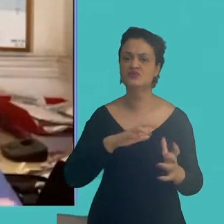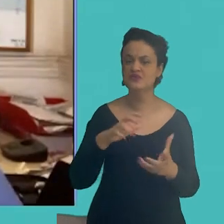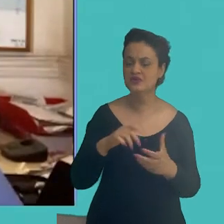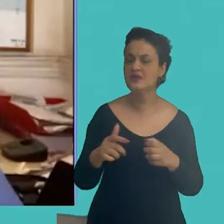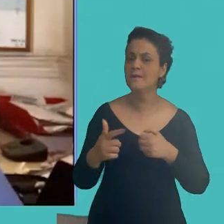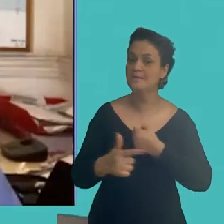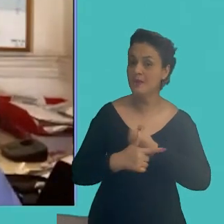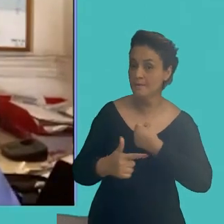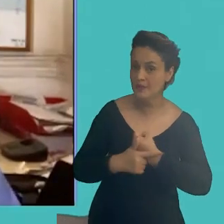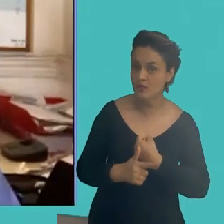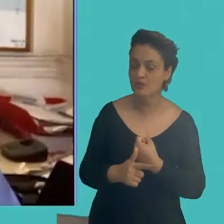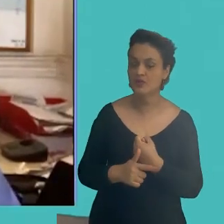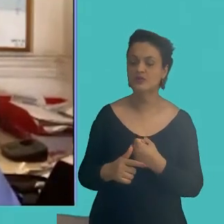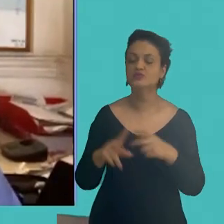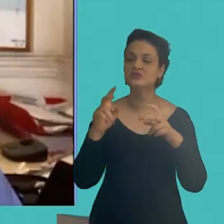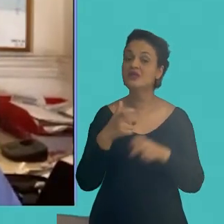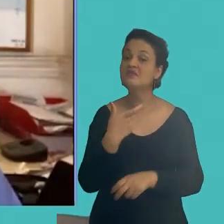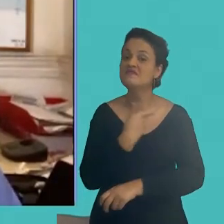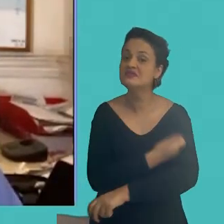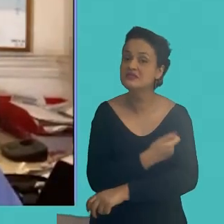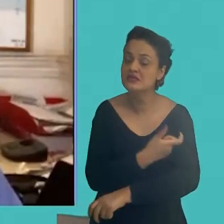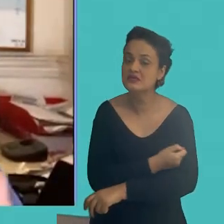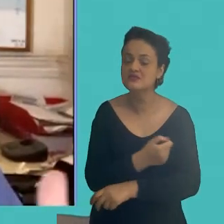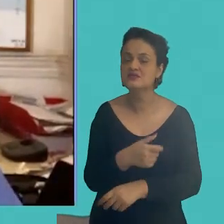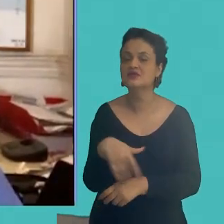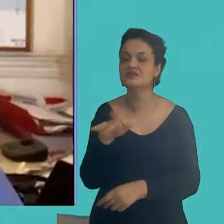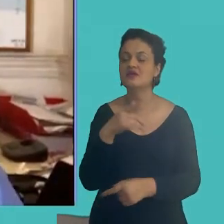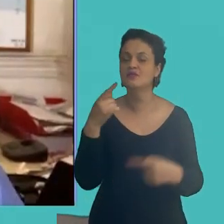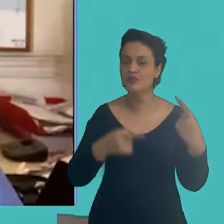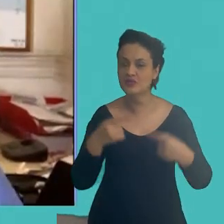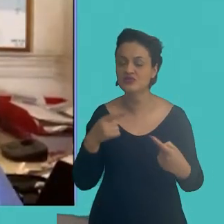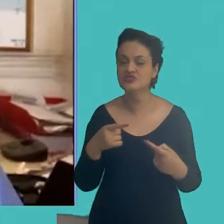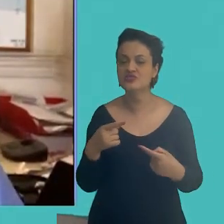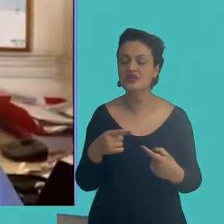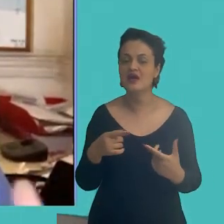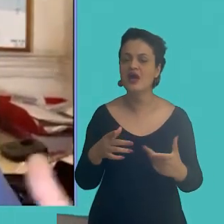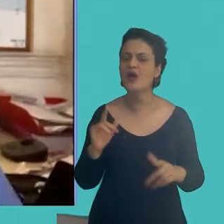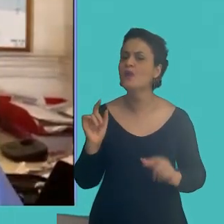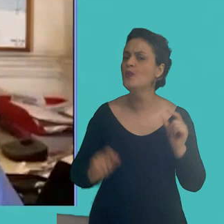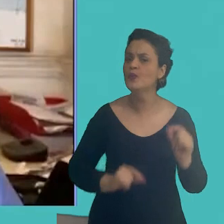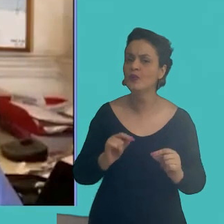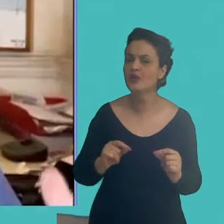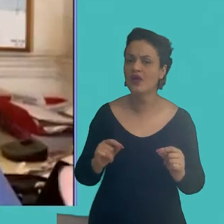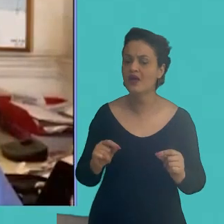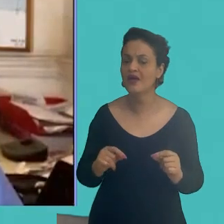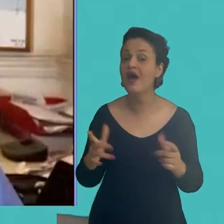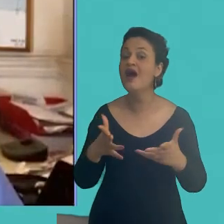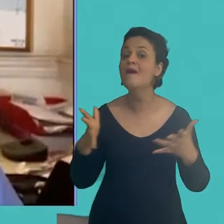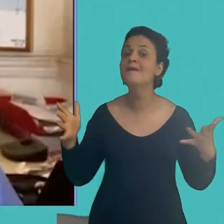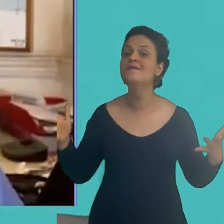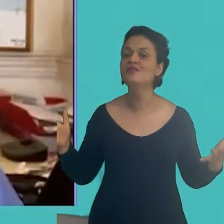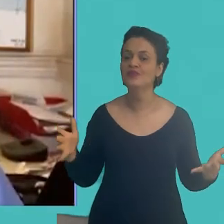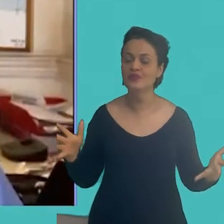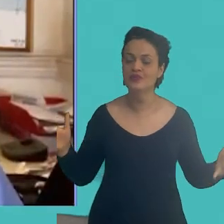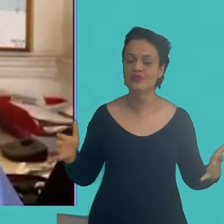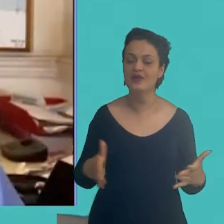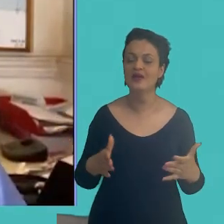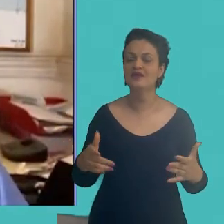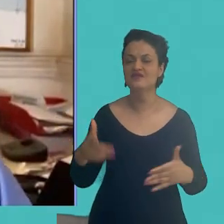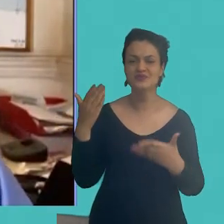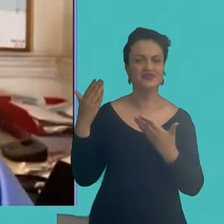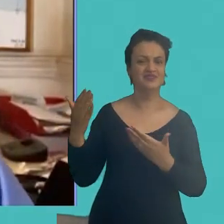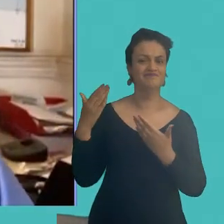da vacinação no debate político, nós estamos falando no sentido mais amplo, da perda de credibilidade